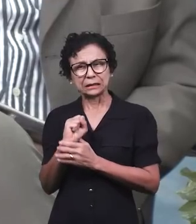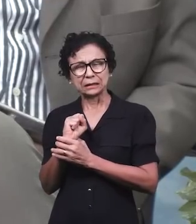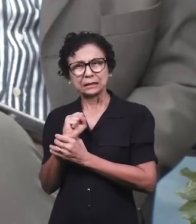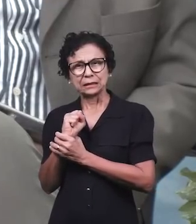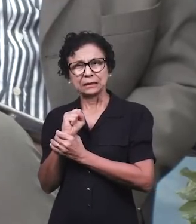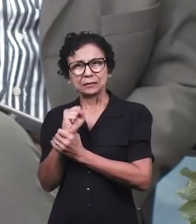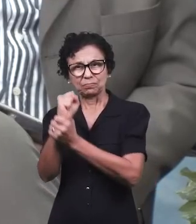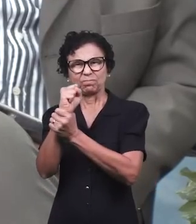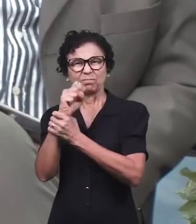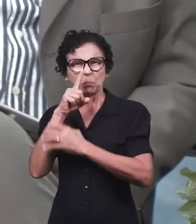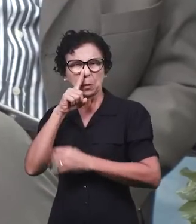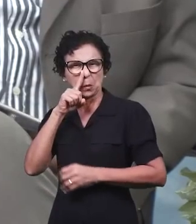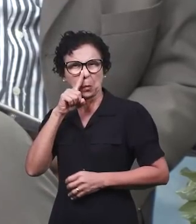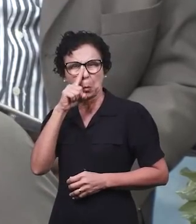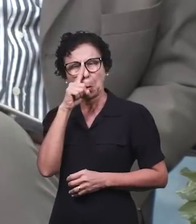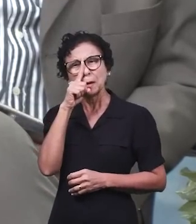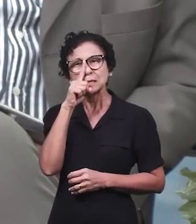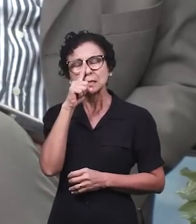essa alternativa,